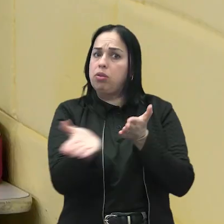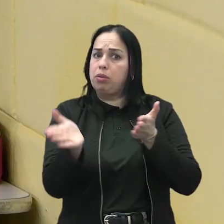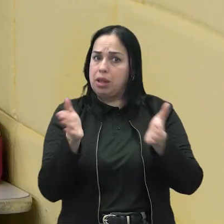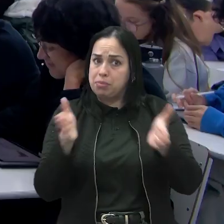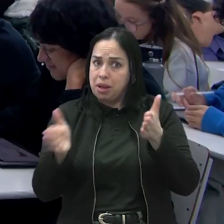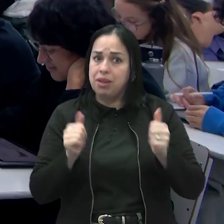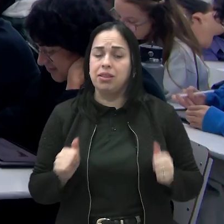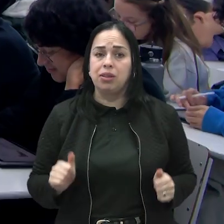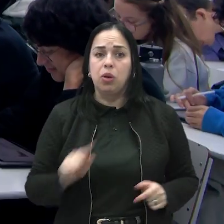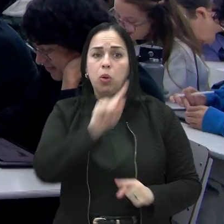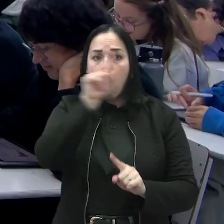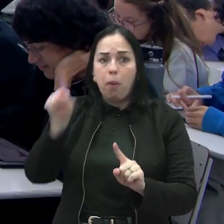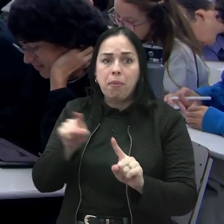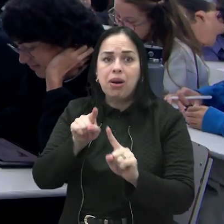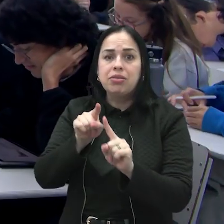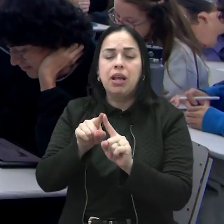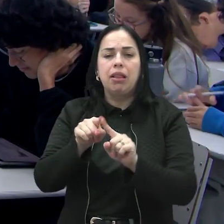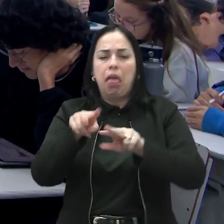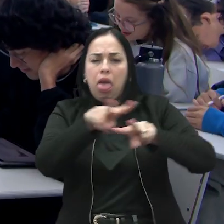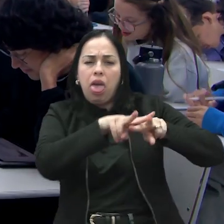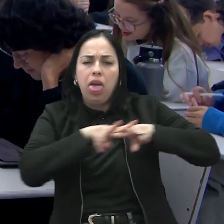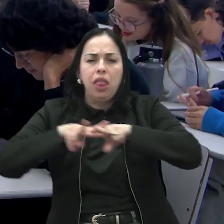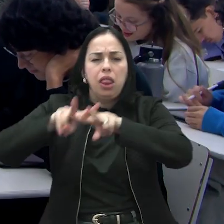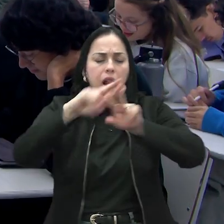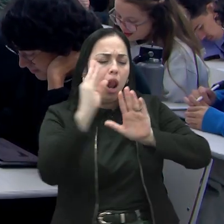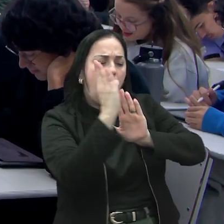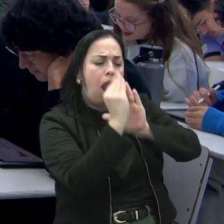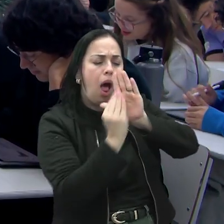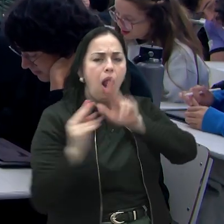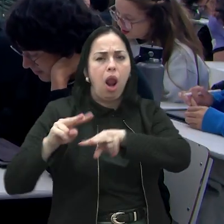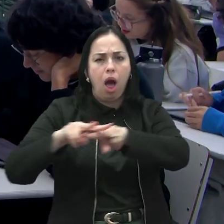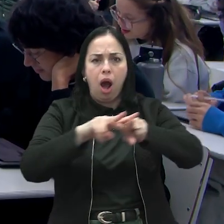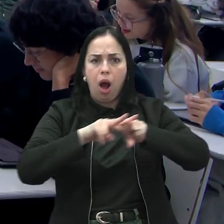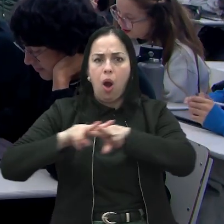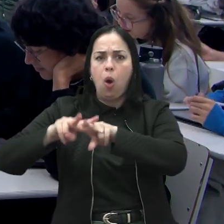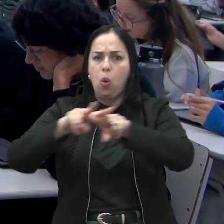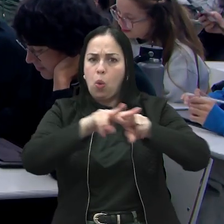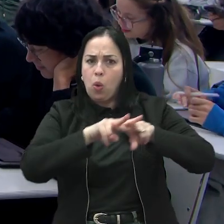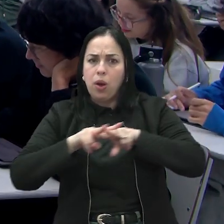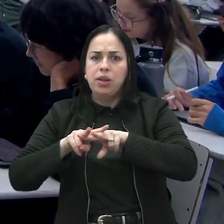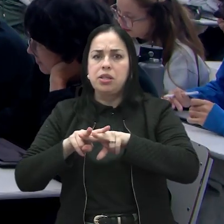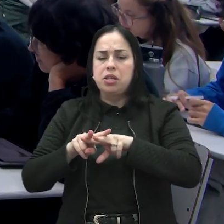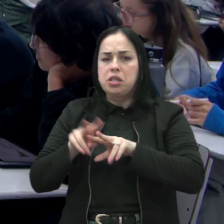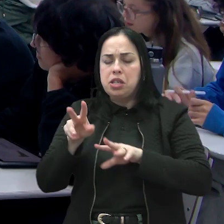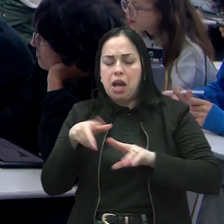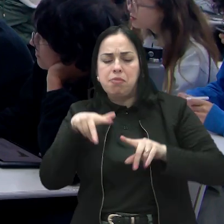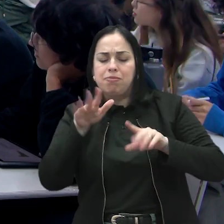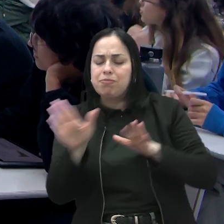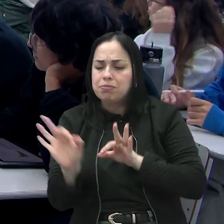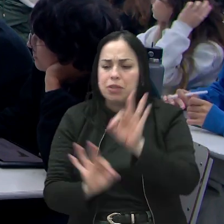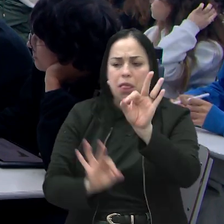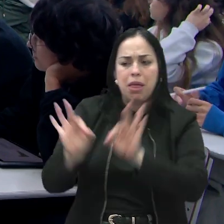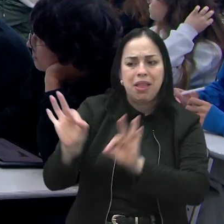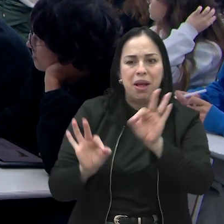as férias. O objetivo é revisar o conteúdo do primeiro semestre e ajustar a rota para a